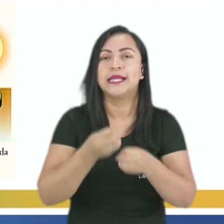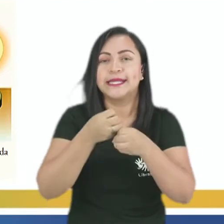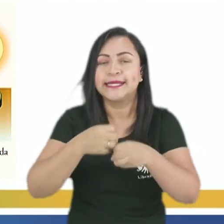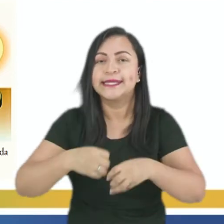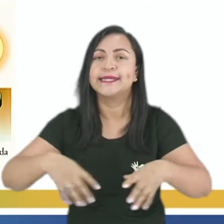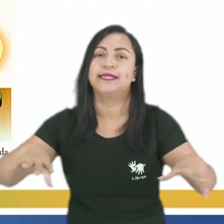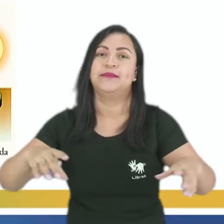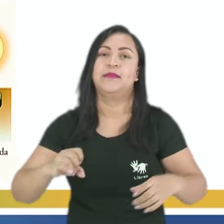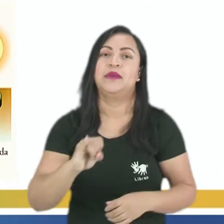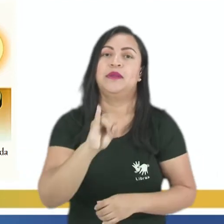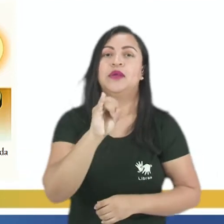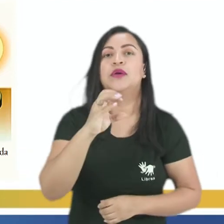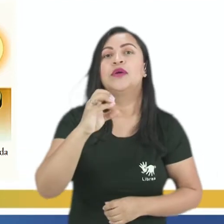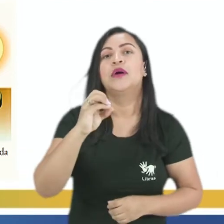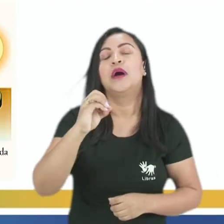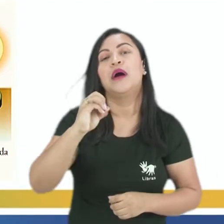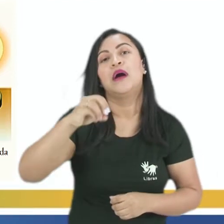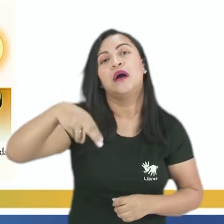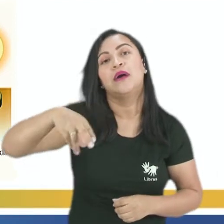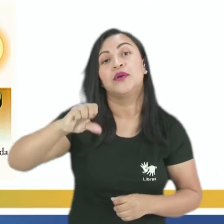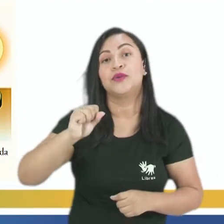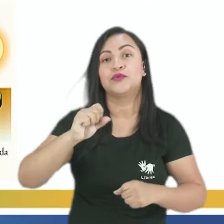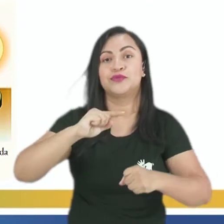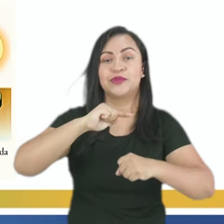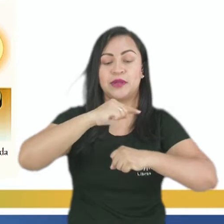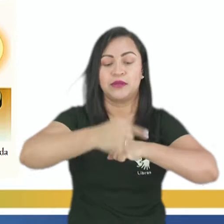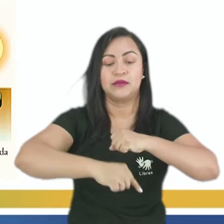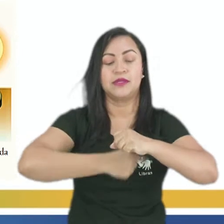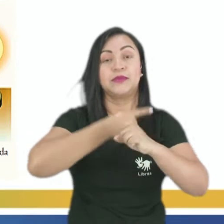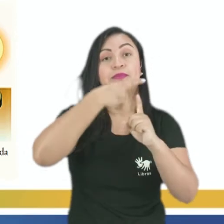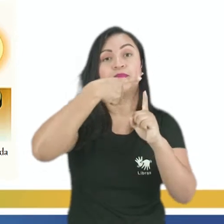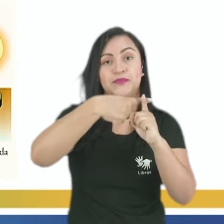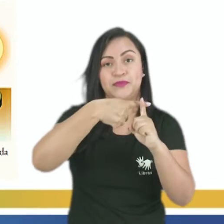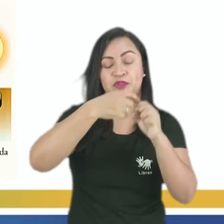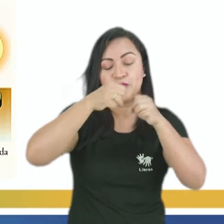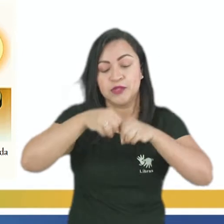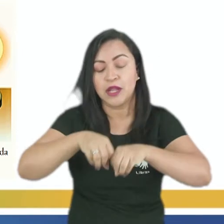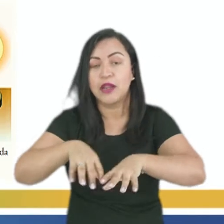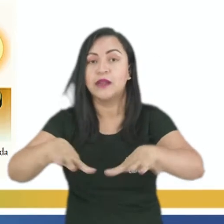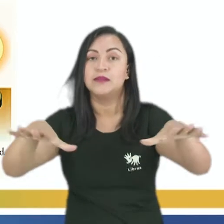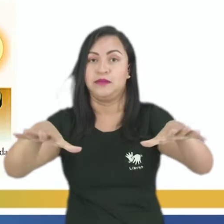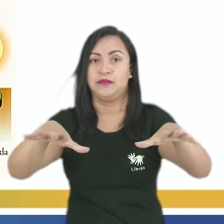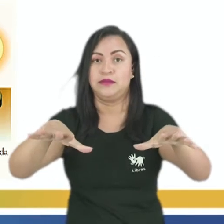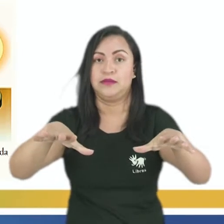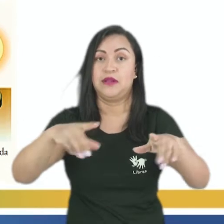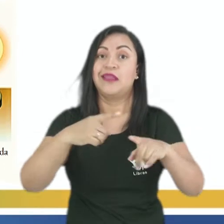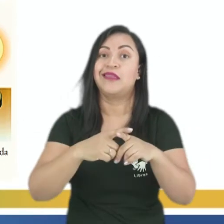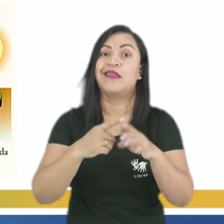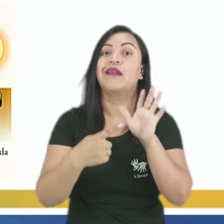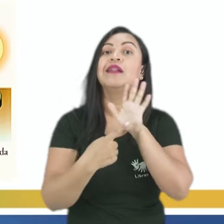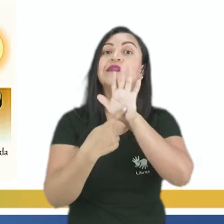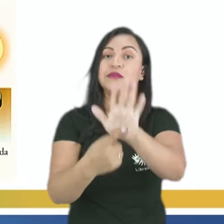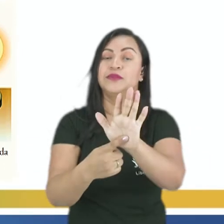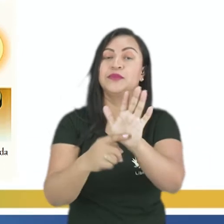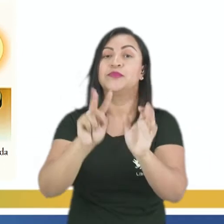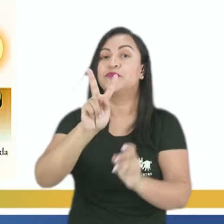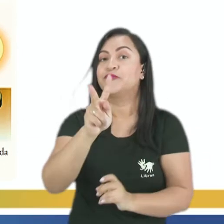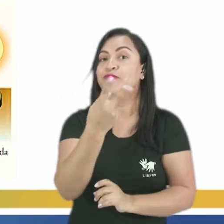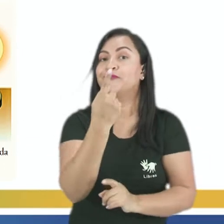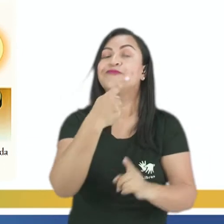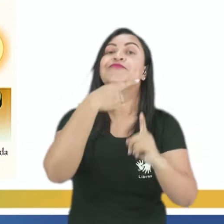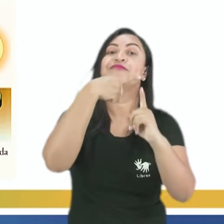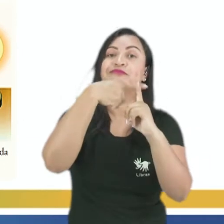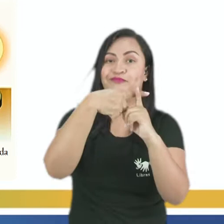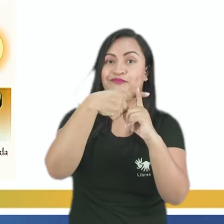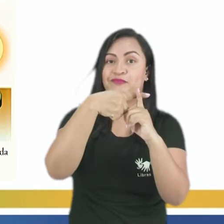íons positivos, que nós chamamos de cátions, e esse cátion vai ser representado por um H+, tá? Então, vai